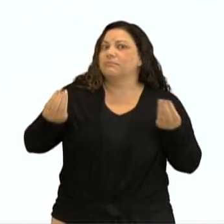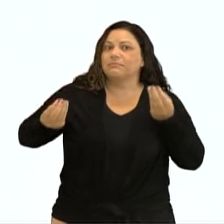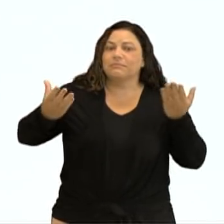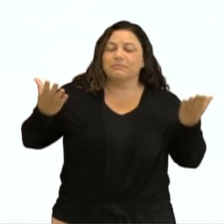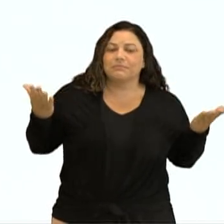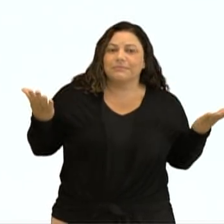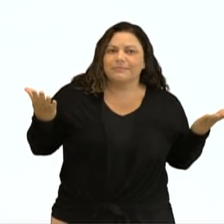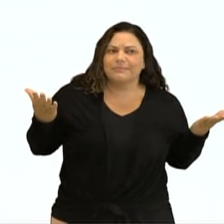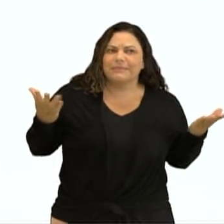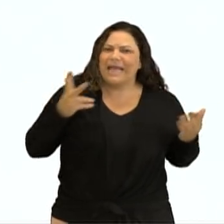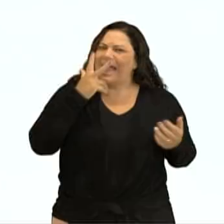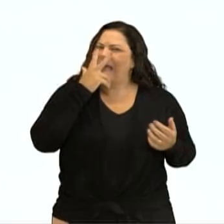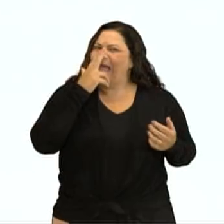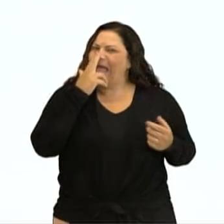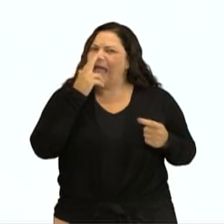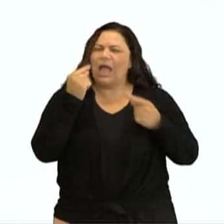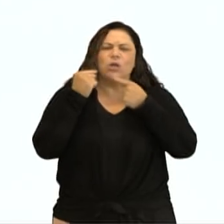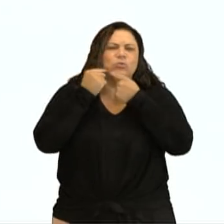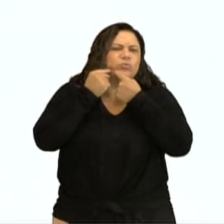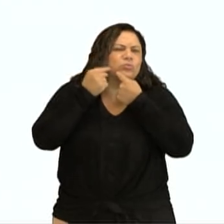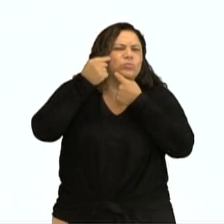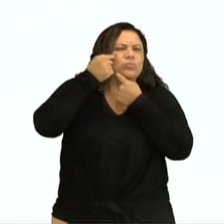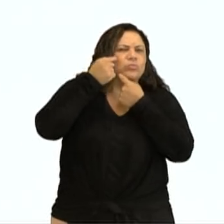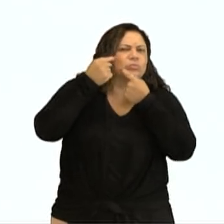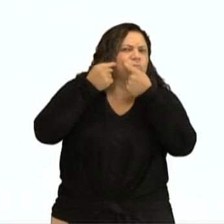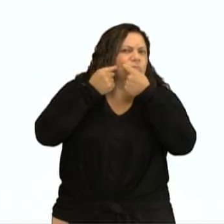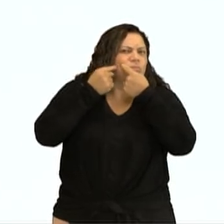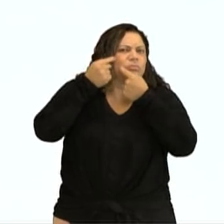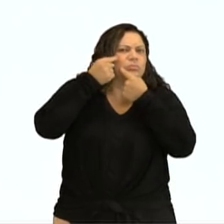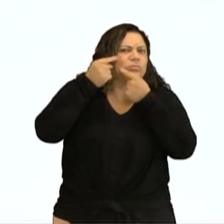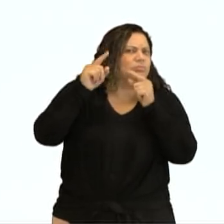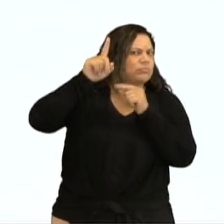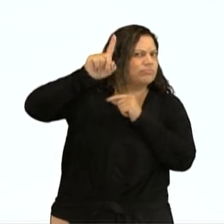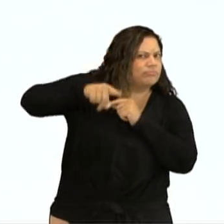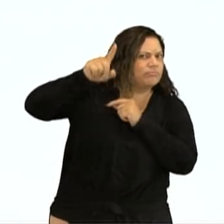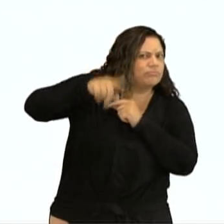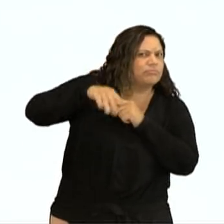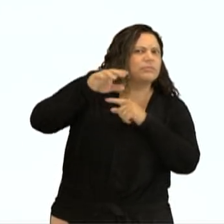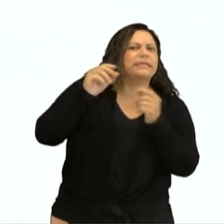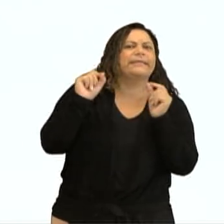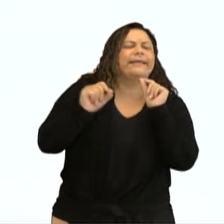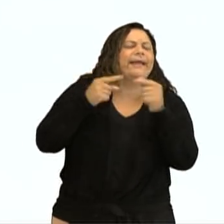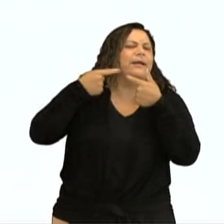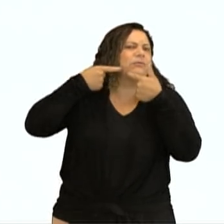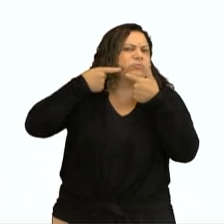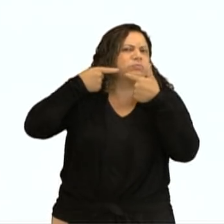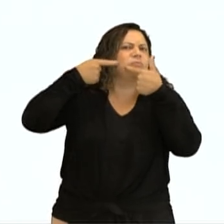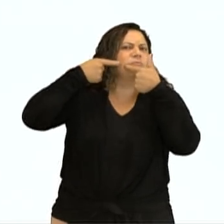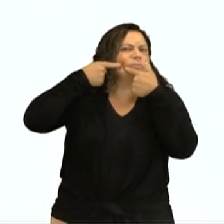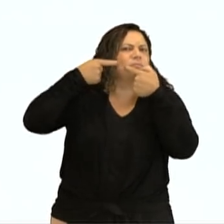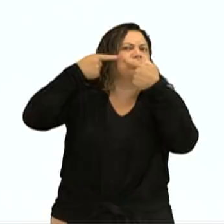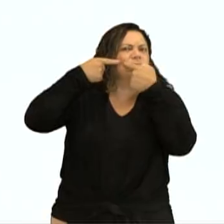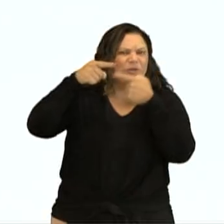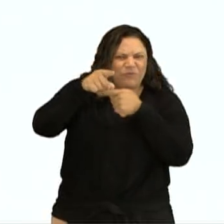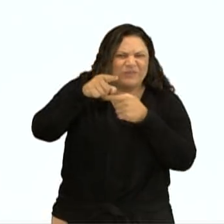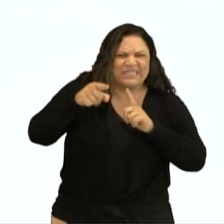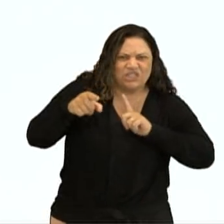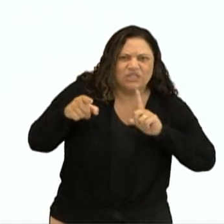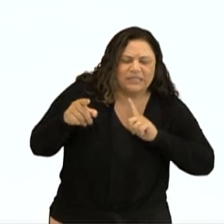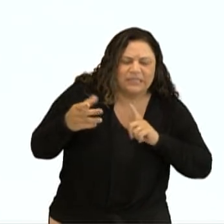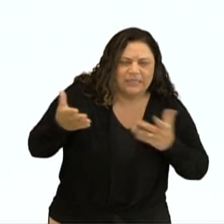Olha, eu acho que ela está com umas marquinhas. Será que são espinhas? Você já teve